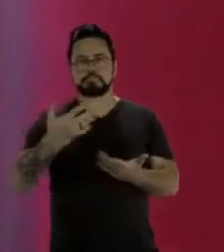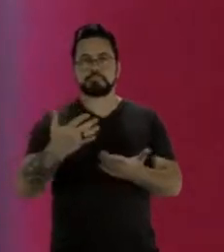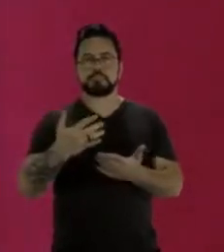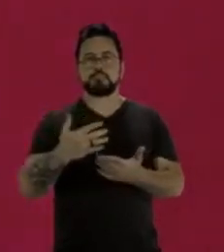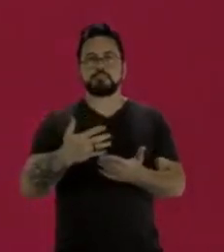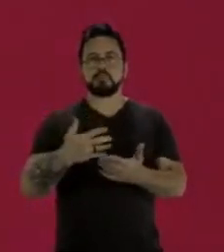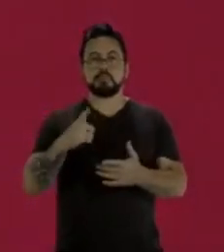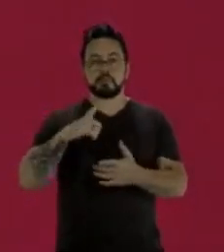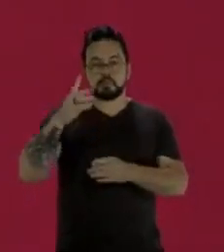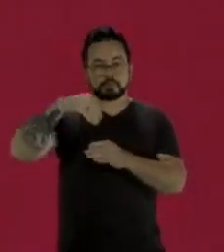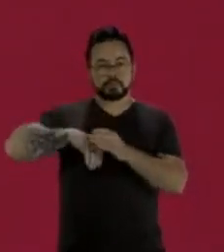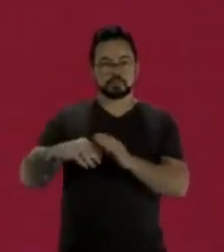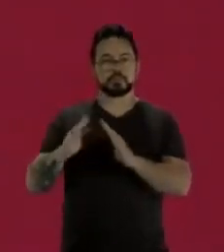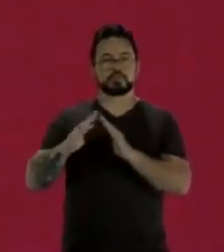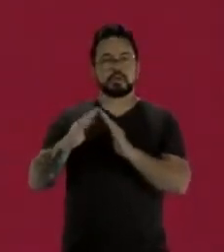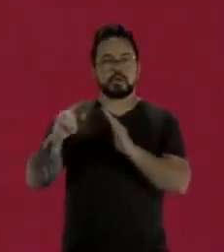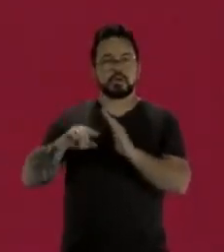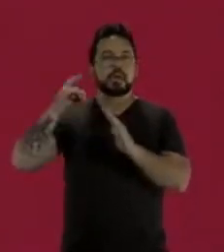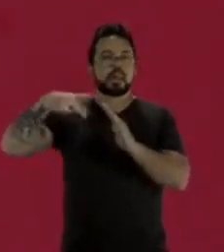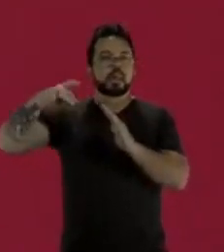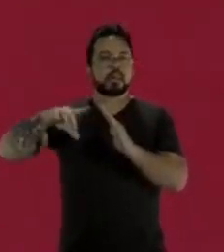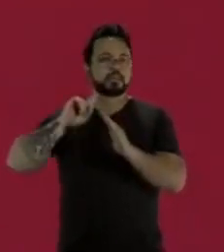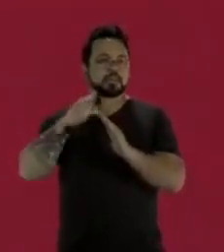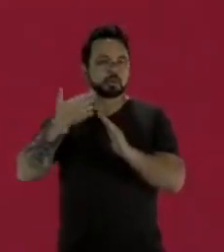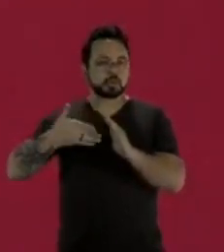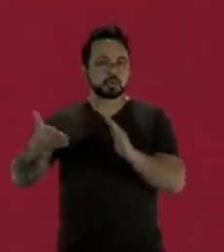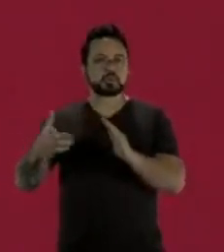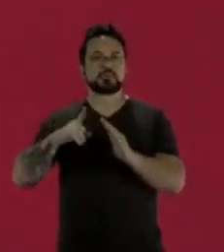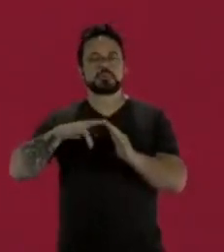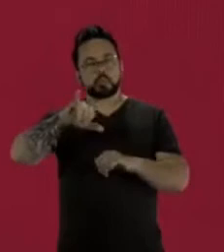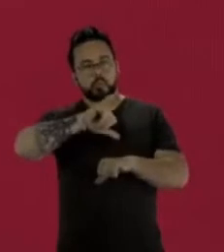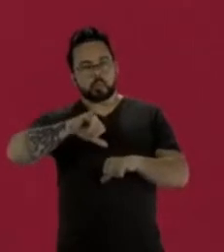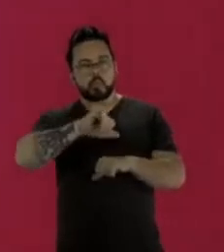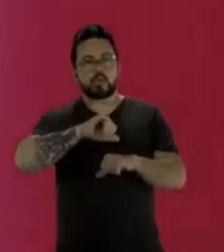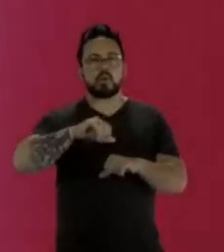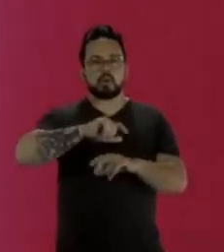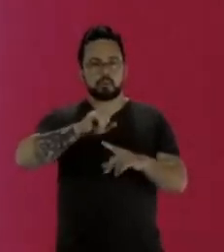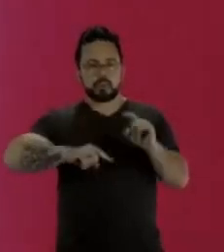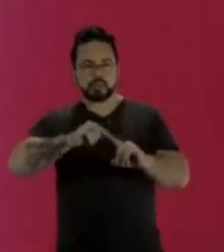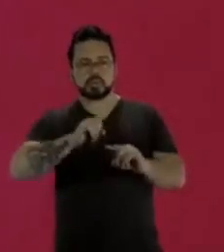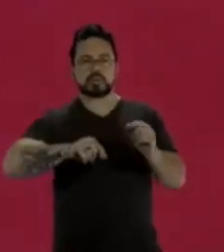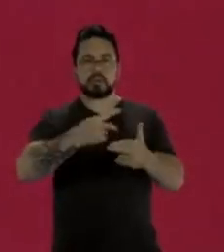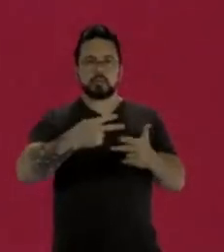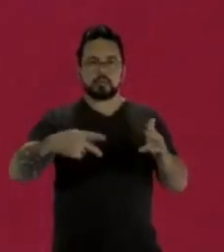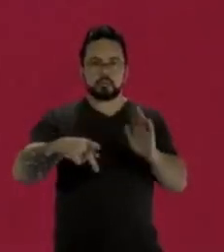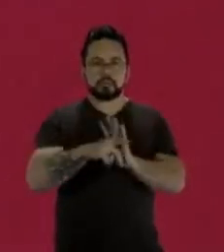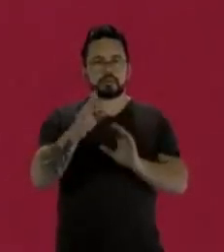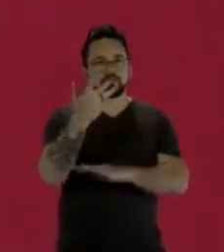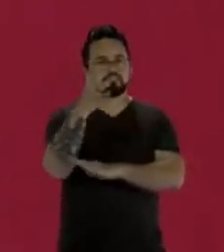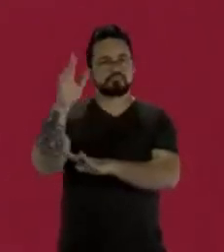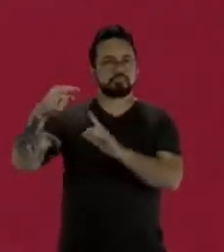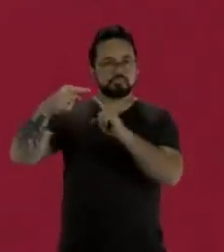do que a gente fala do lixo doméstico, né? Porque aí você tem o descarte de pilha, descarte de óleo, todos aqueles produtos que são perigosos para a